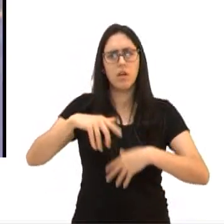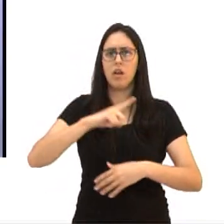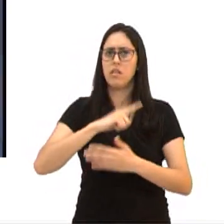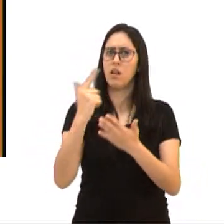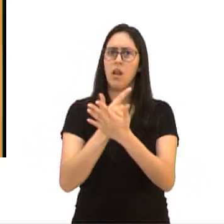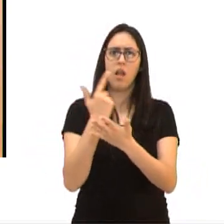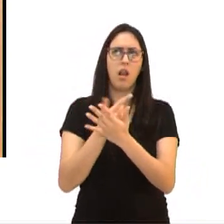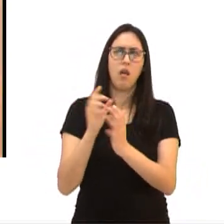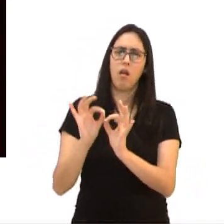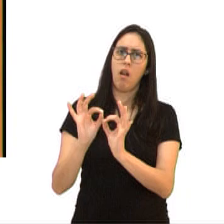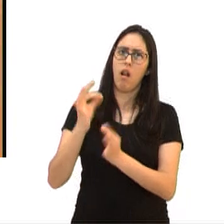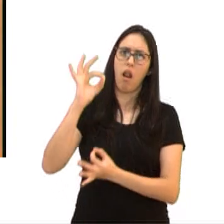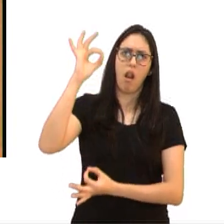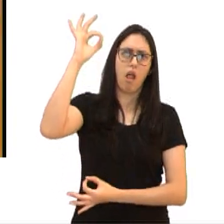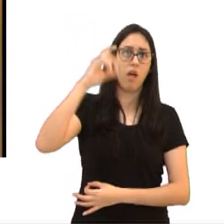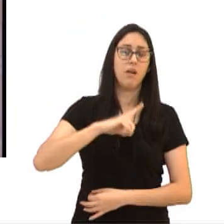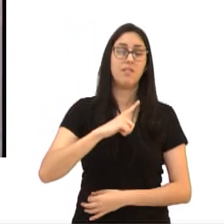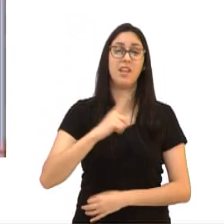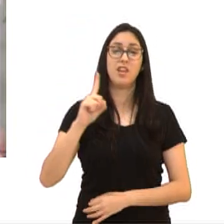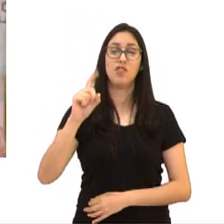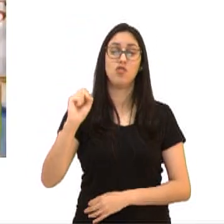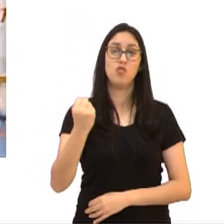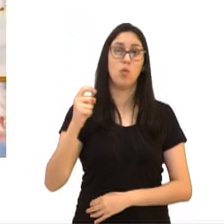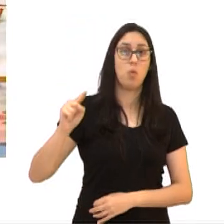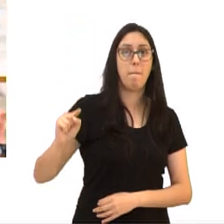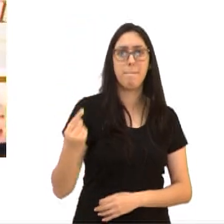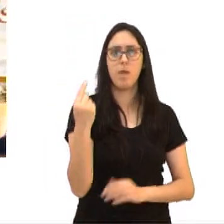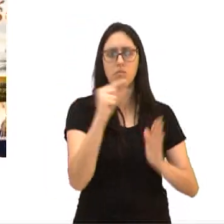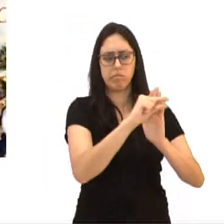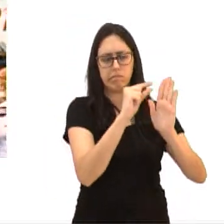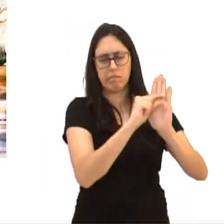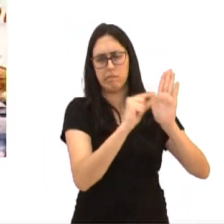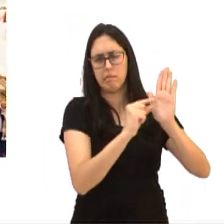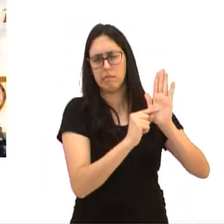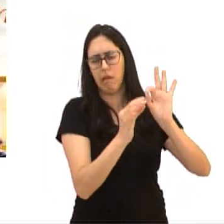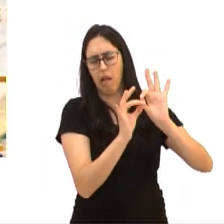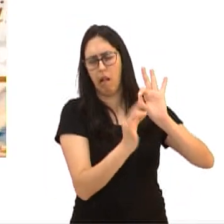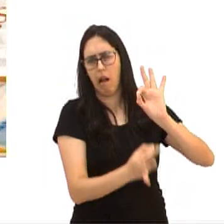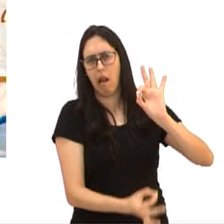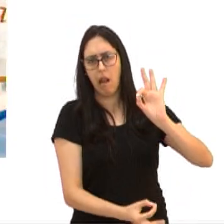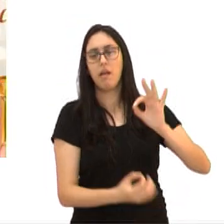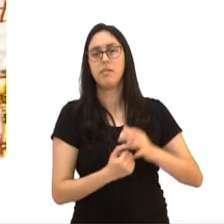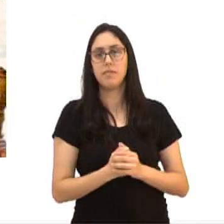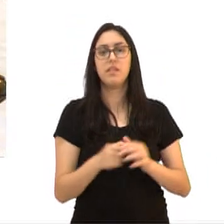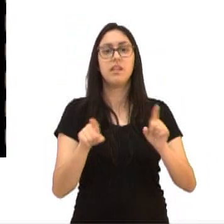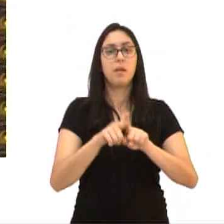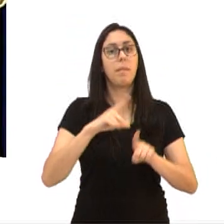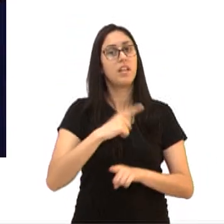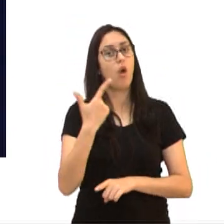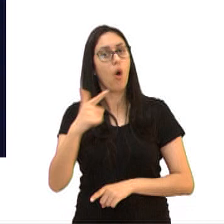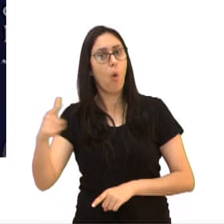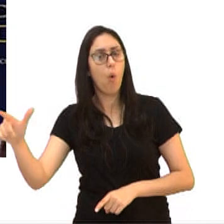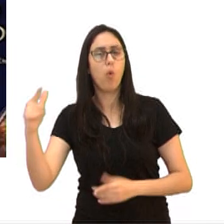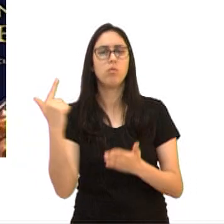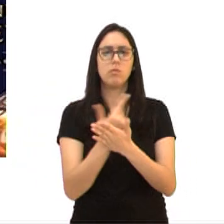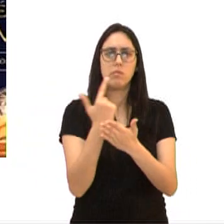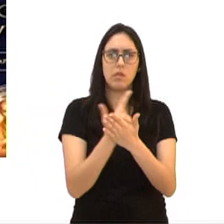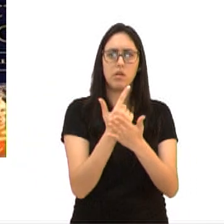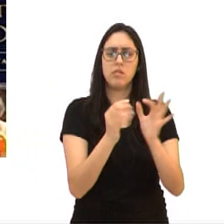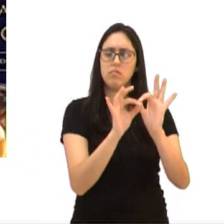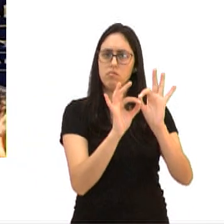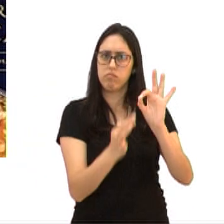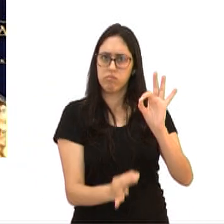Gita, contendo 18.000 versos. Temos outros livros base, como Chaitanya Charitamrita,